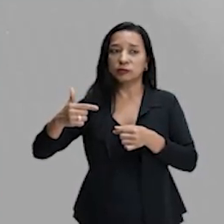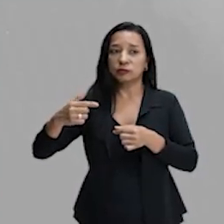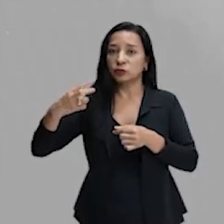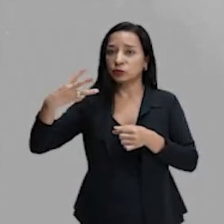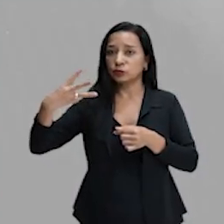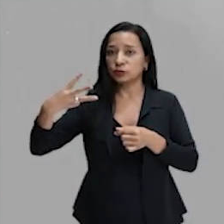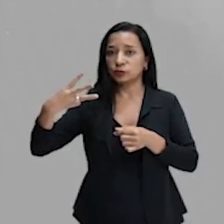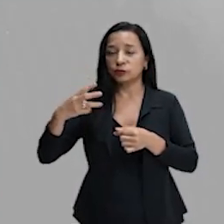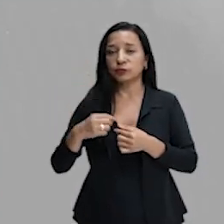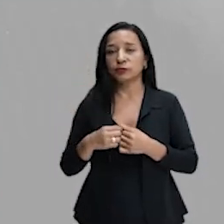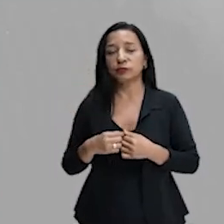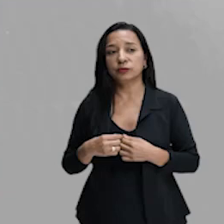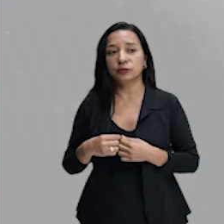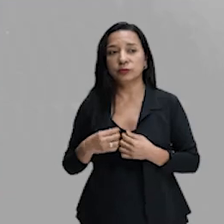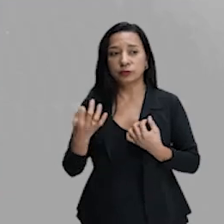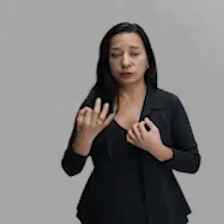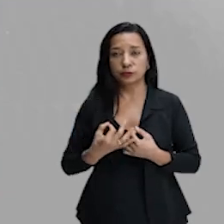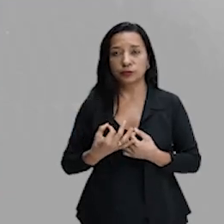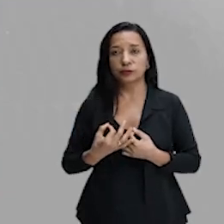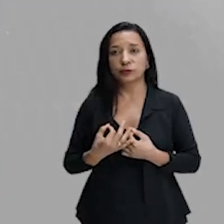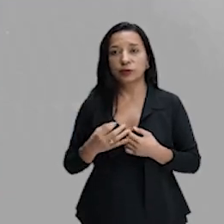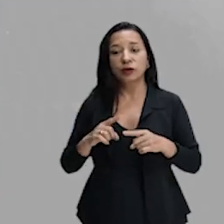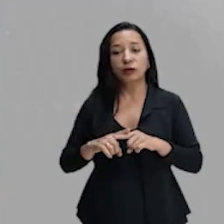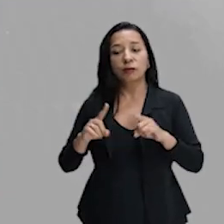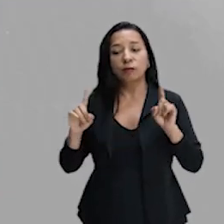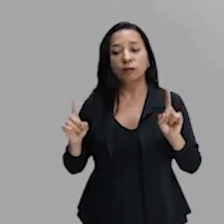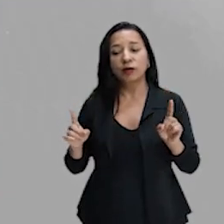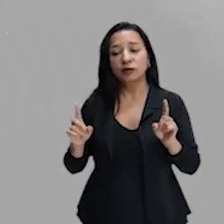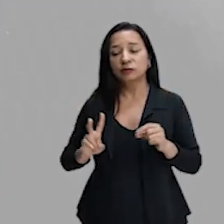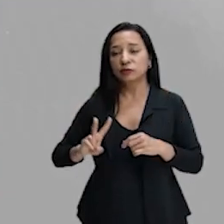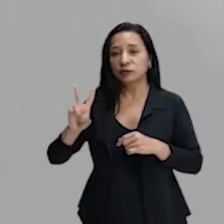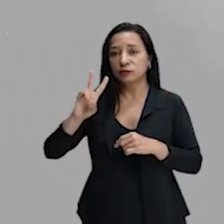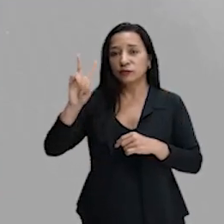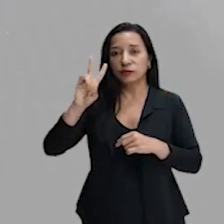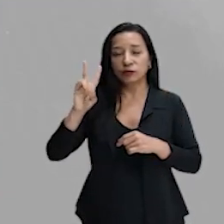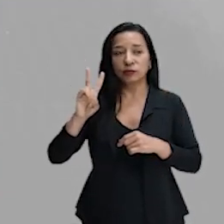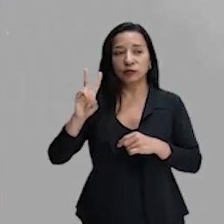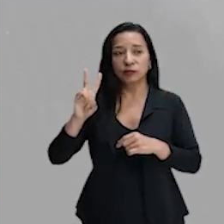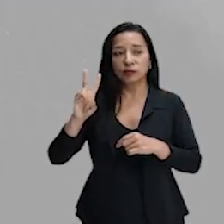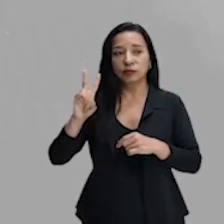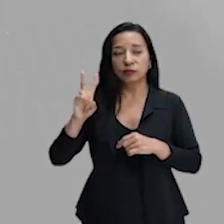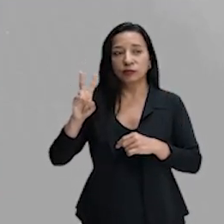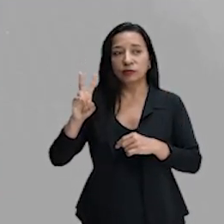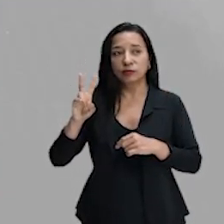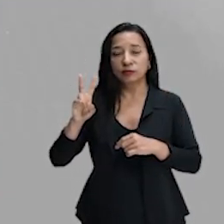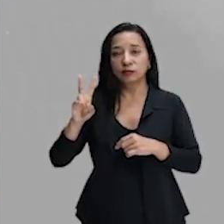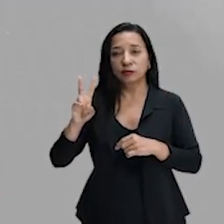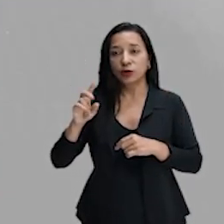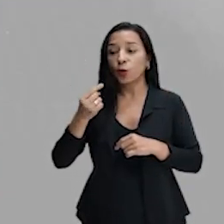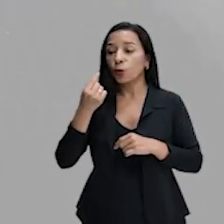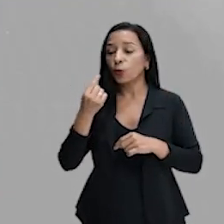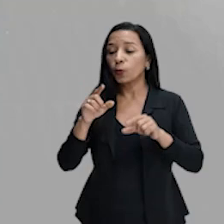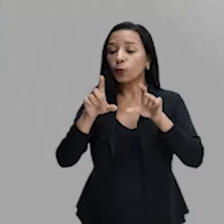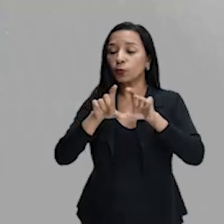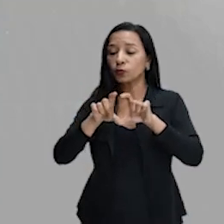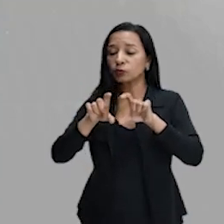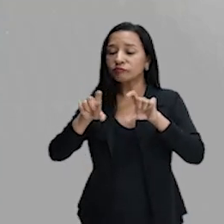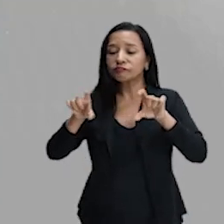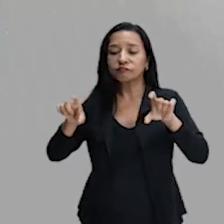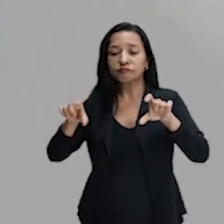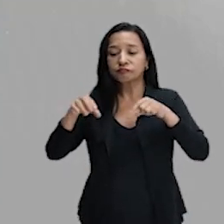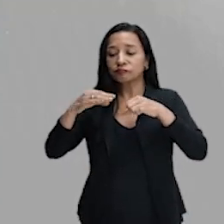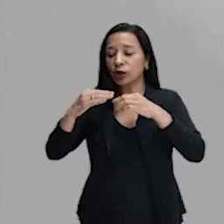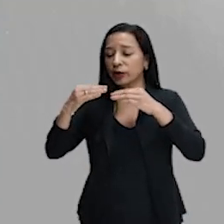CIC certo turminha mas esse valor é o valor referente a a um degrau somente